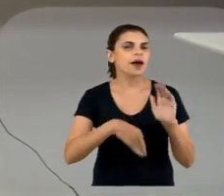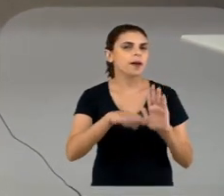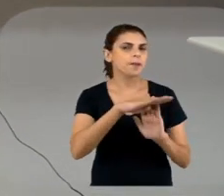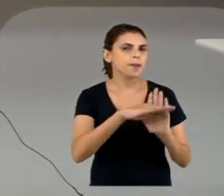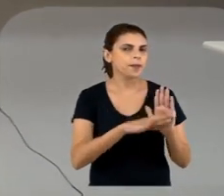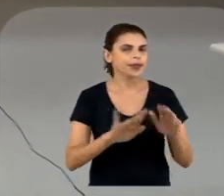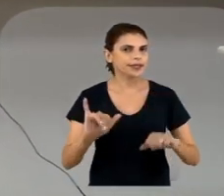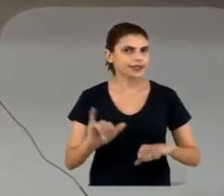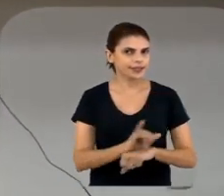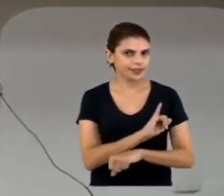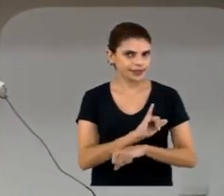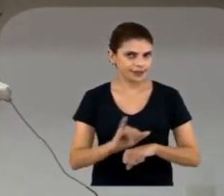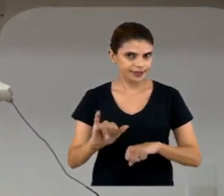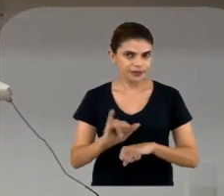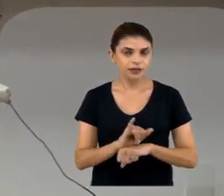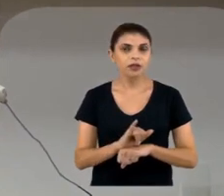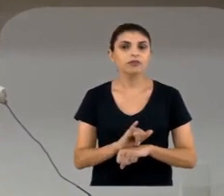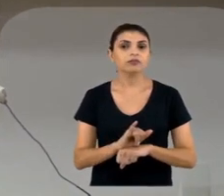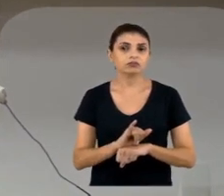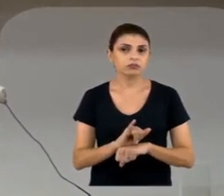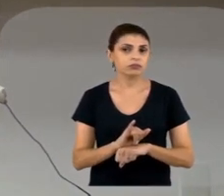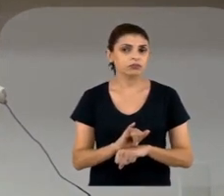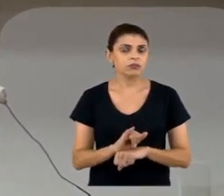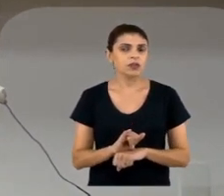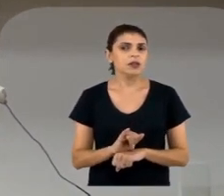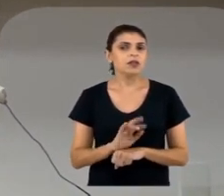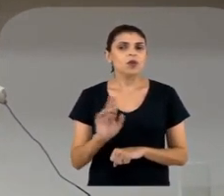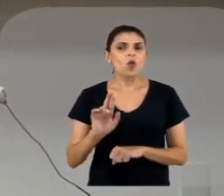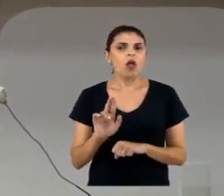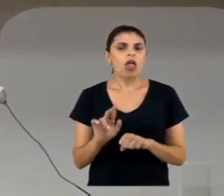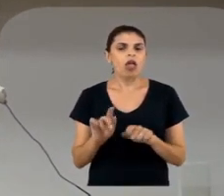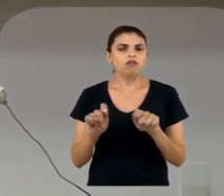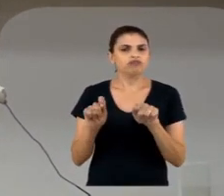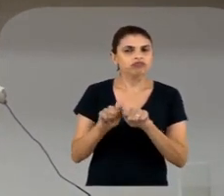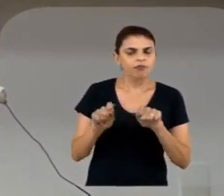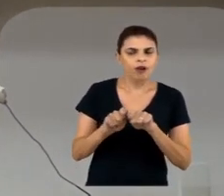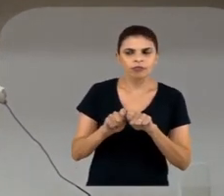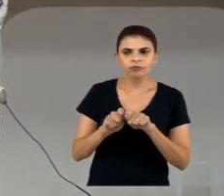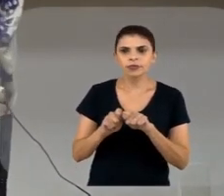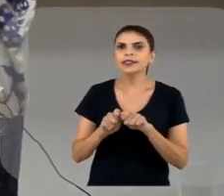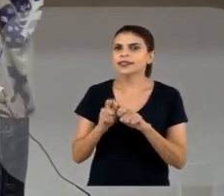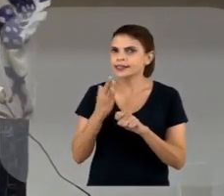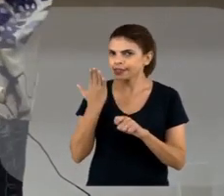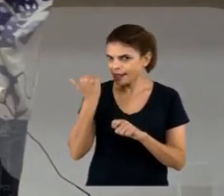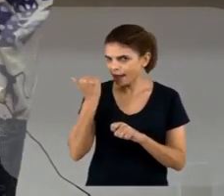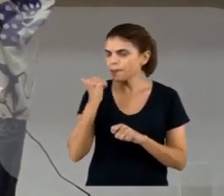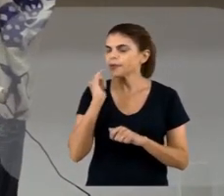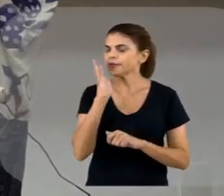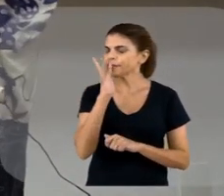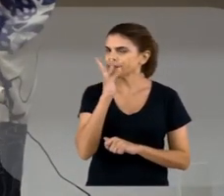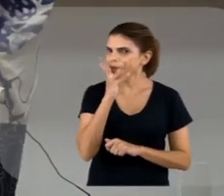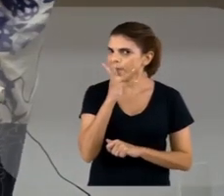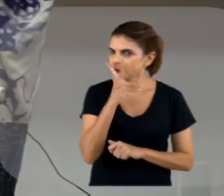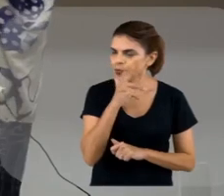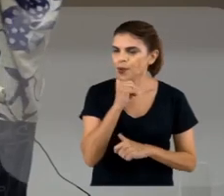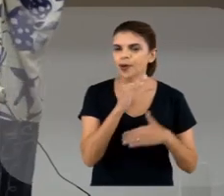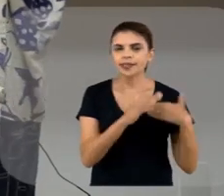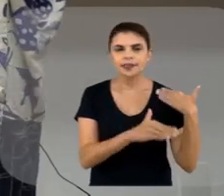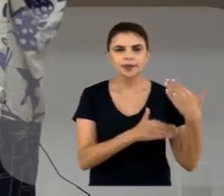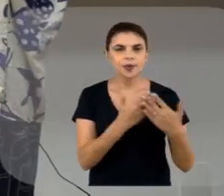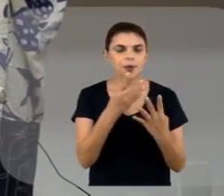do curso, né? O termo de referência não é algo escrito em pedra, né? A gente sabe que ali durante